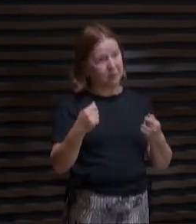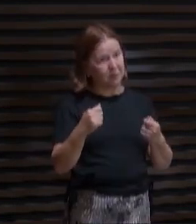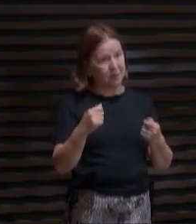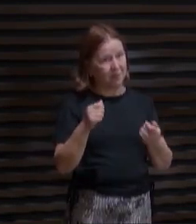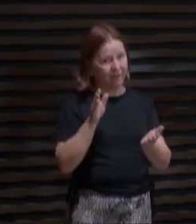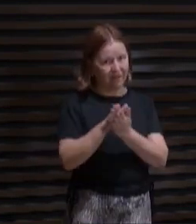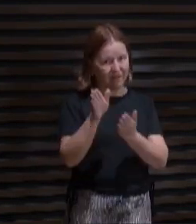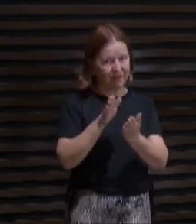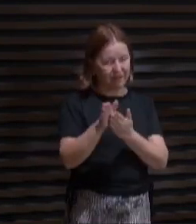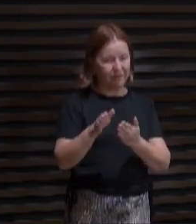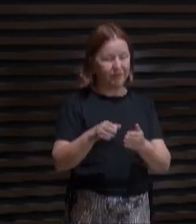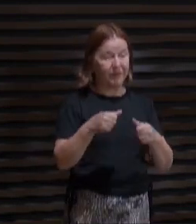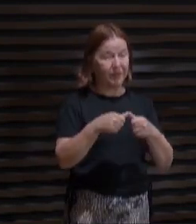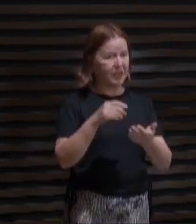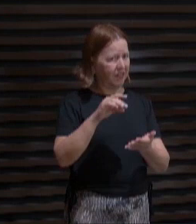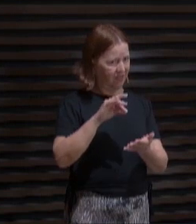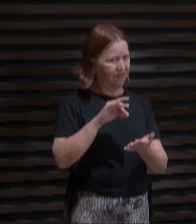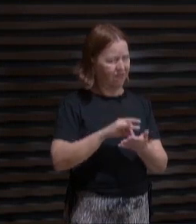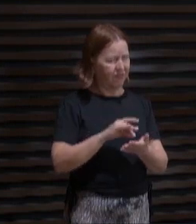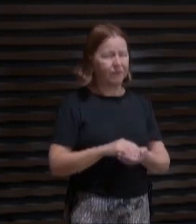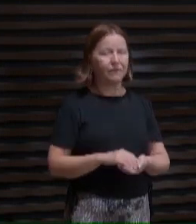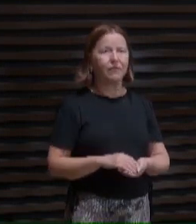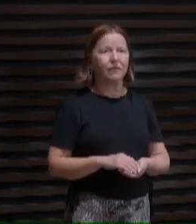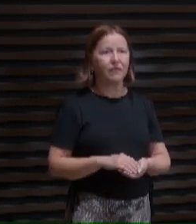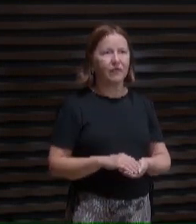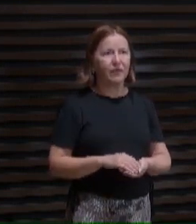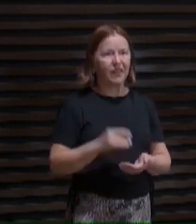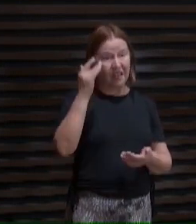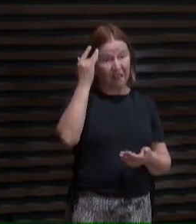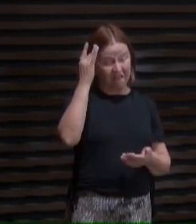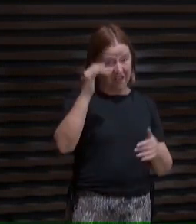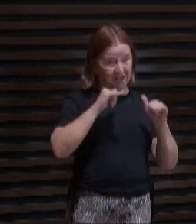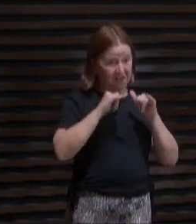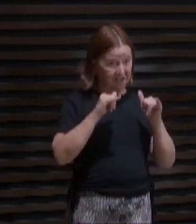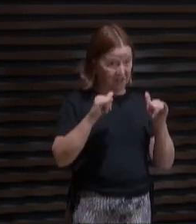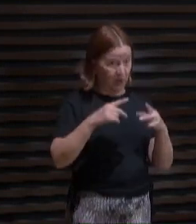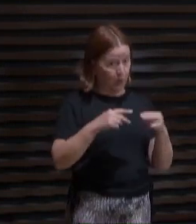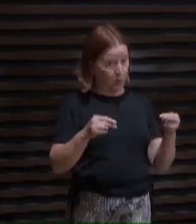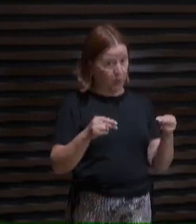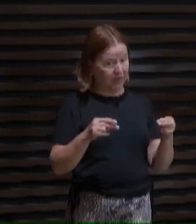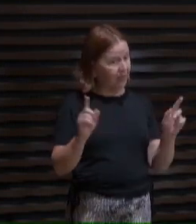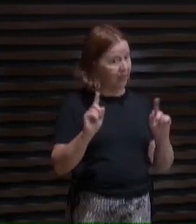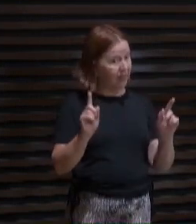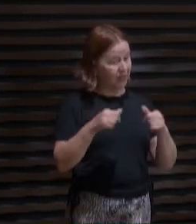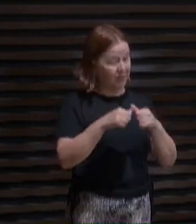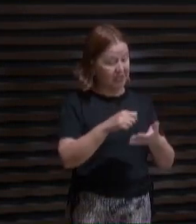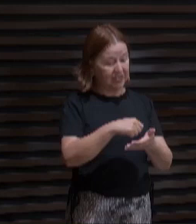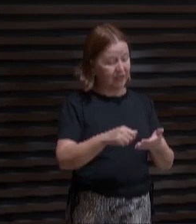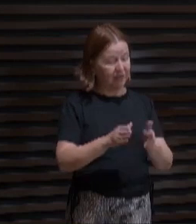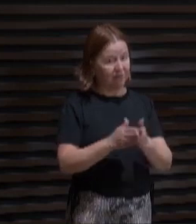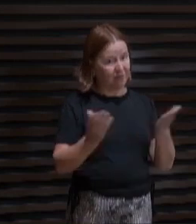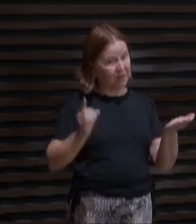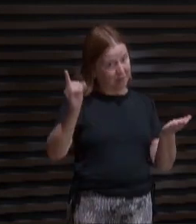e comprovado. É fácil você dizer certas coisas que a Bíblia não disse, e depois parece